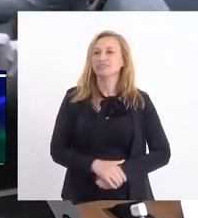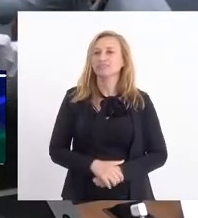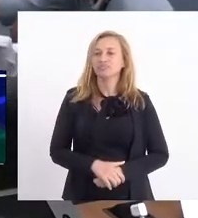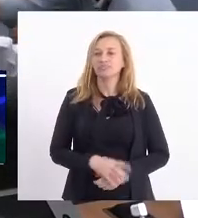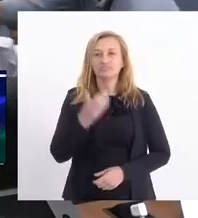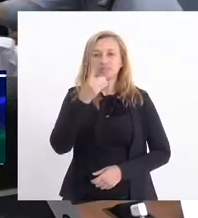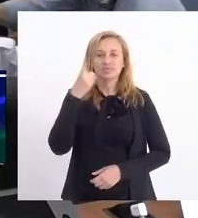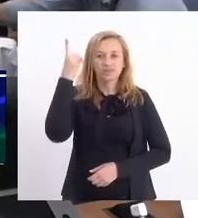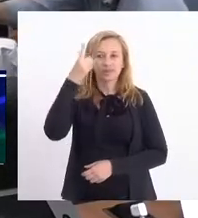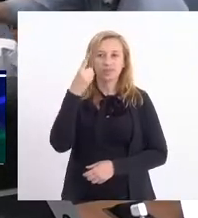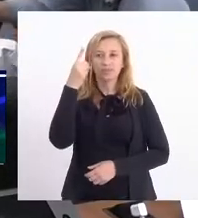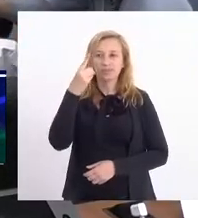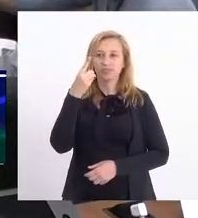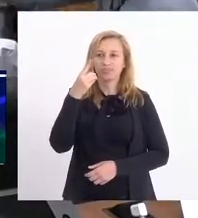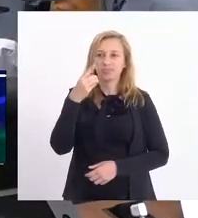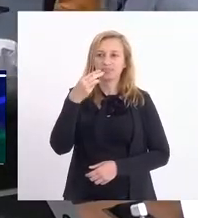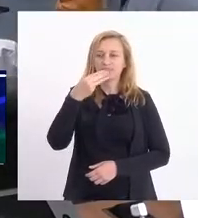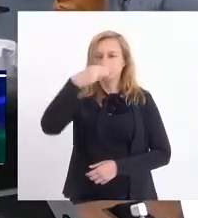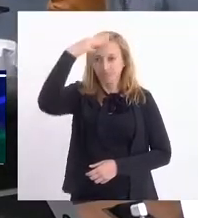Deputado Márcio, por favor.